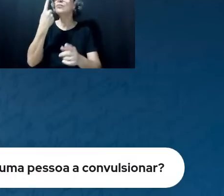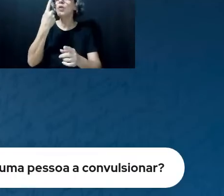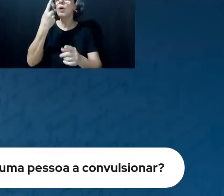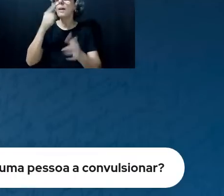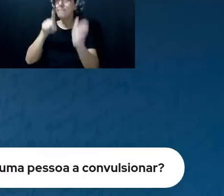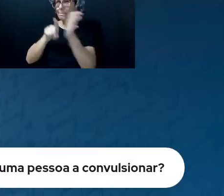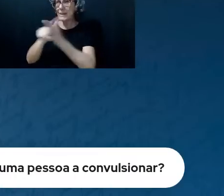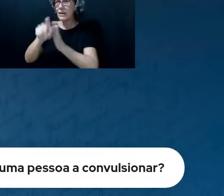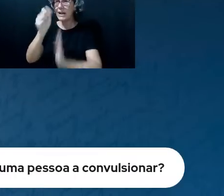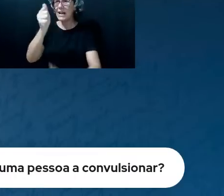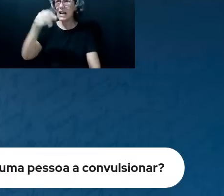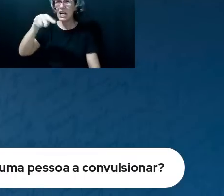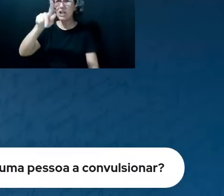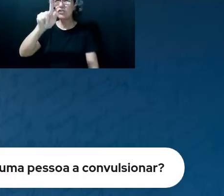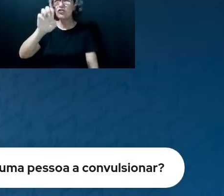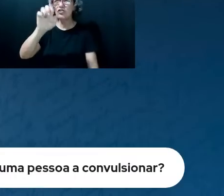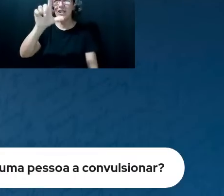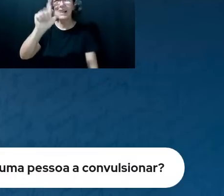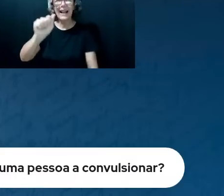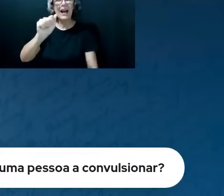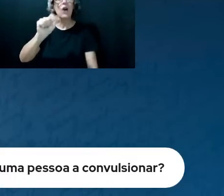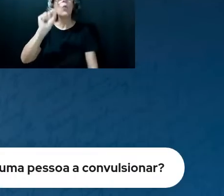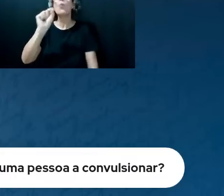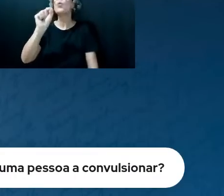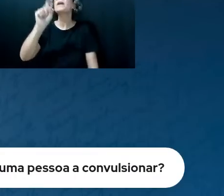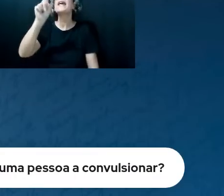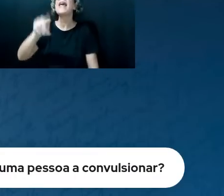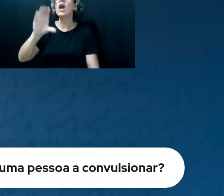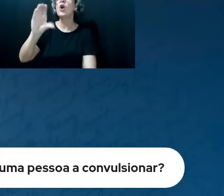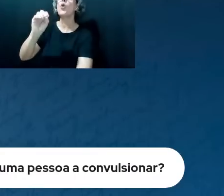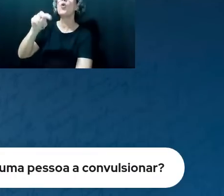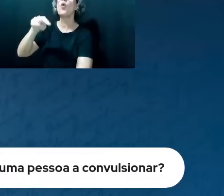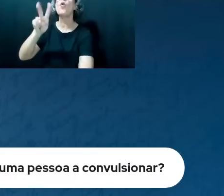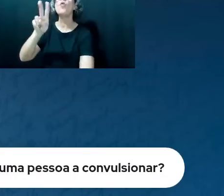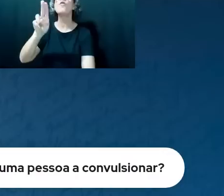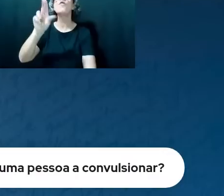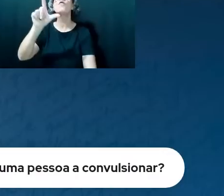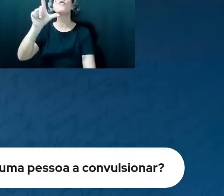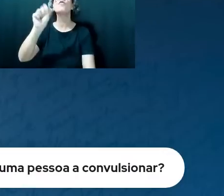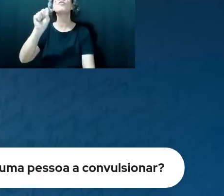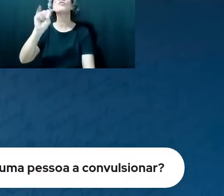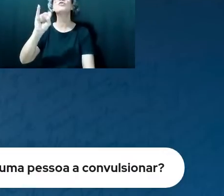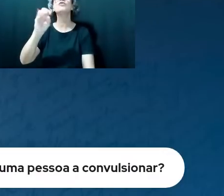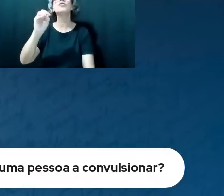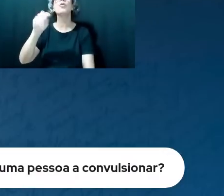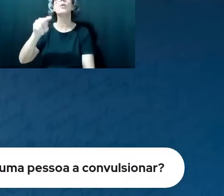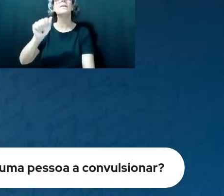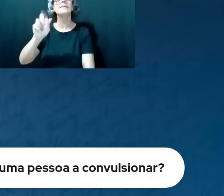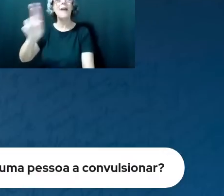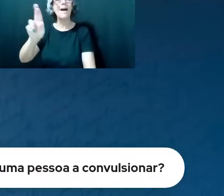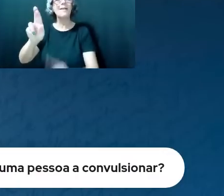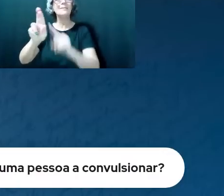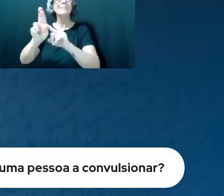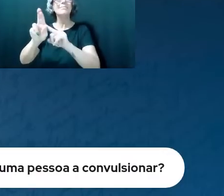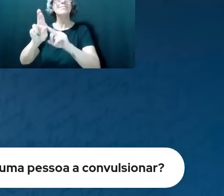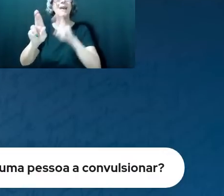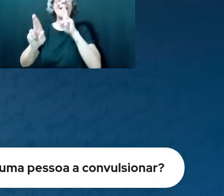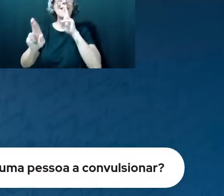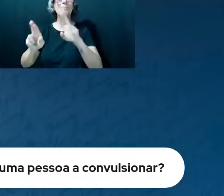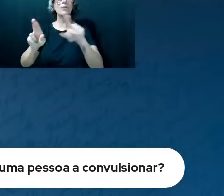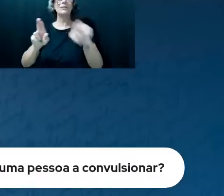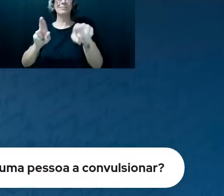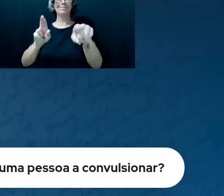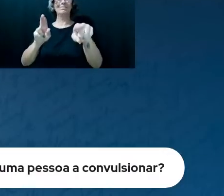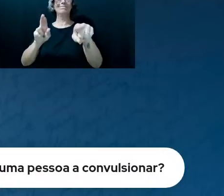da Ângela Sancho, o que é convulsionar para o Espiritismo, o que leva uma pessoa a convulsionar, foi respondida, né, pela Lúcia antes de